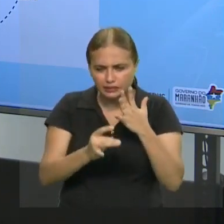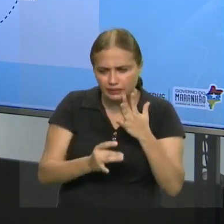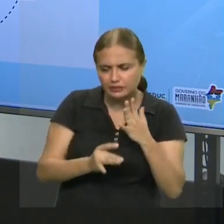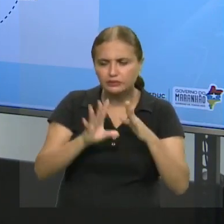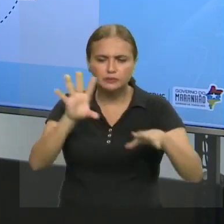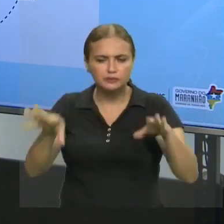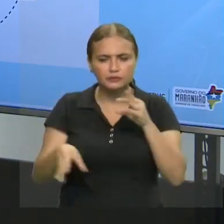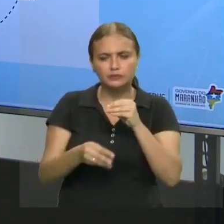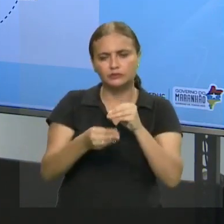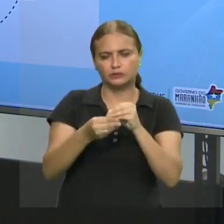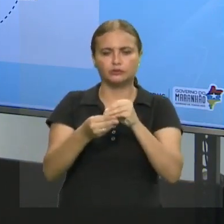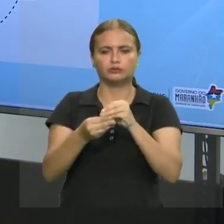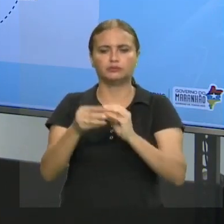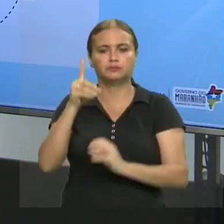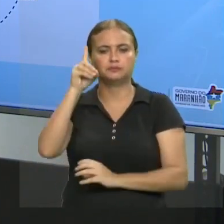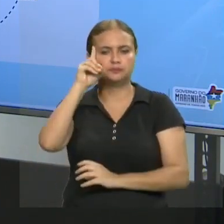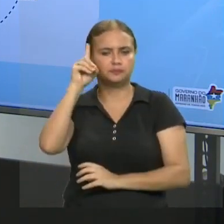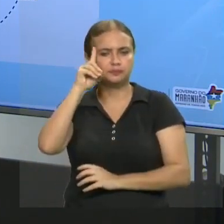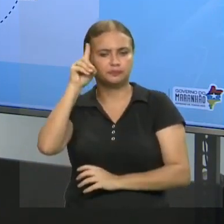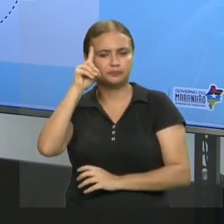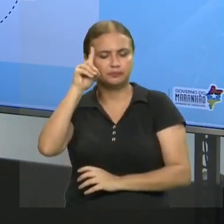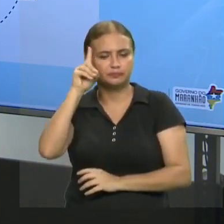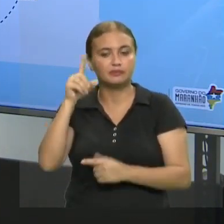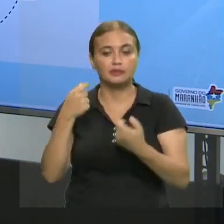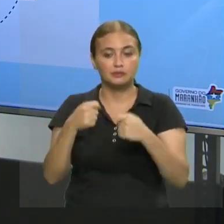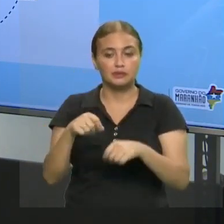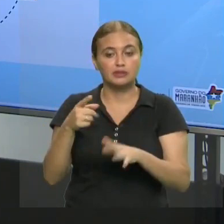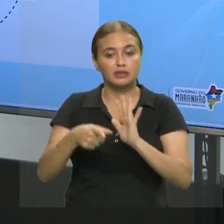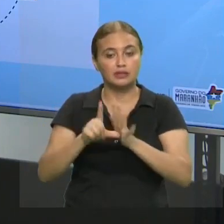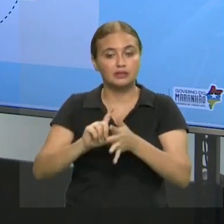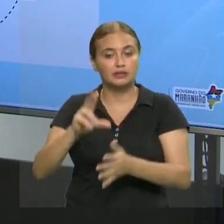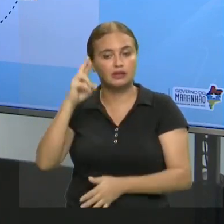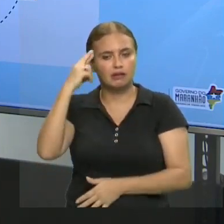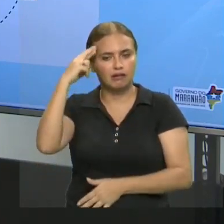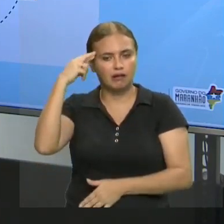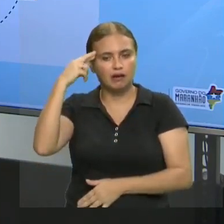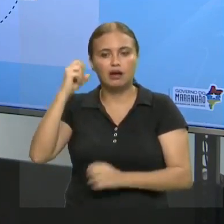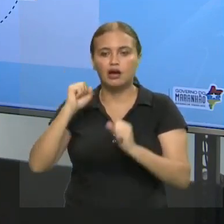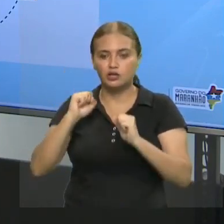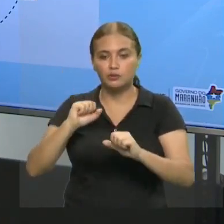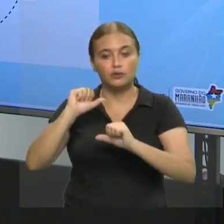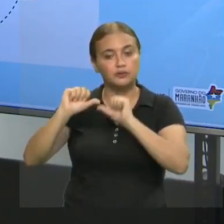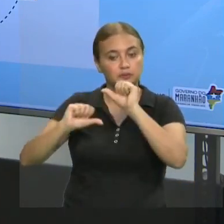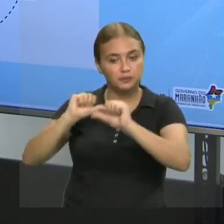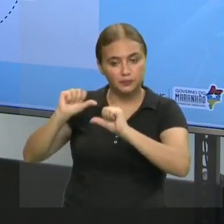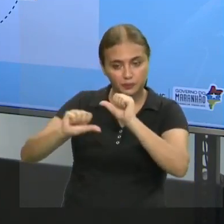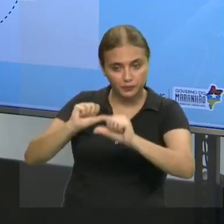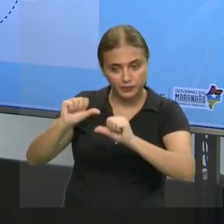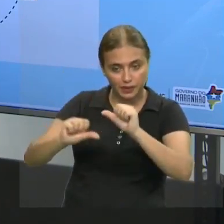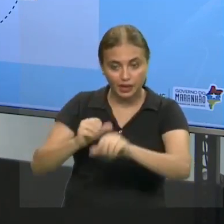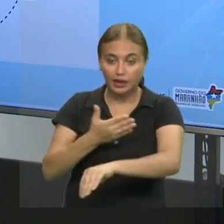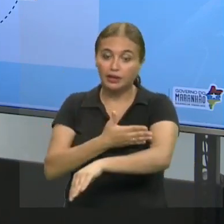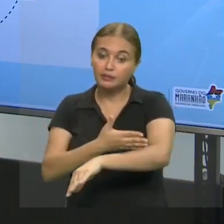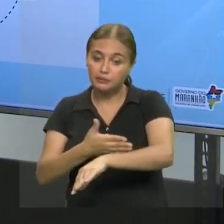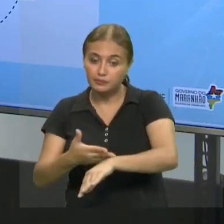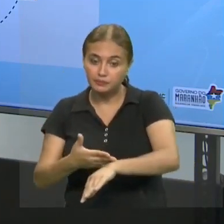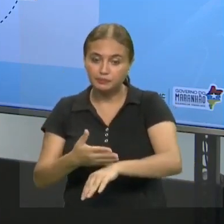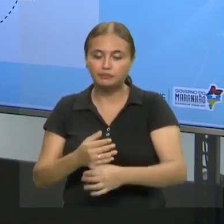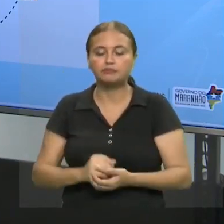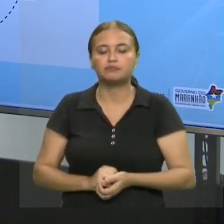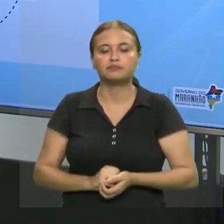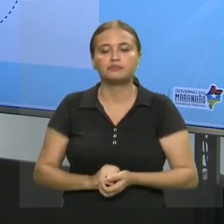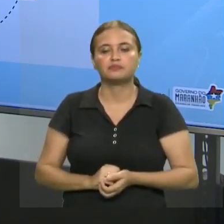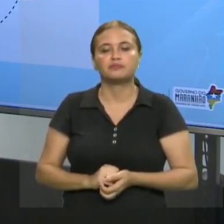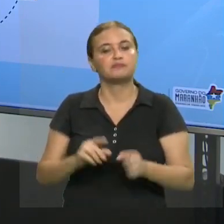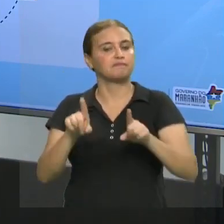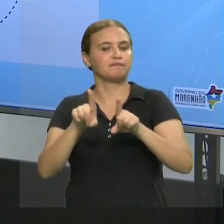dia, mas há uma reflexão sobre ele, porque a rotina você pode transformar em hábitos, né? Pode se transformar em hábito, desde